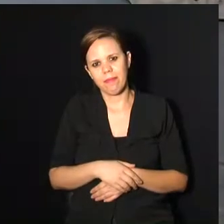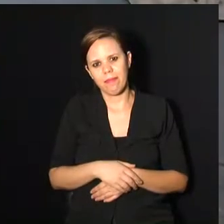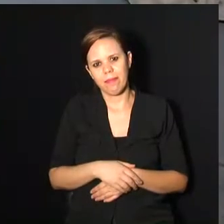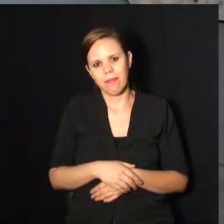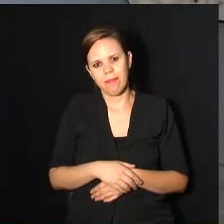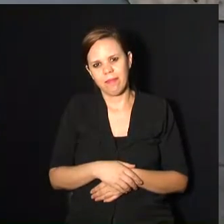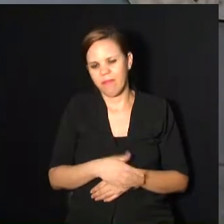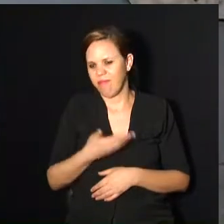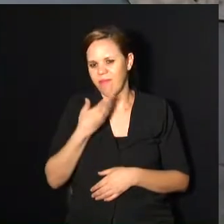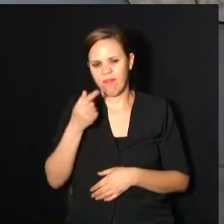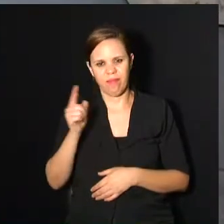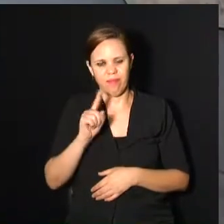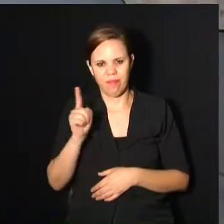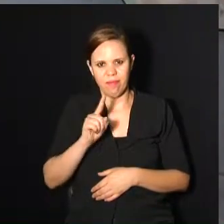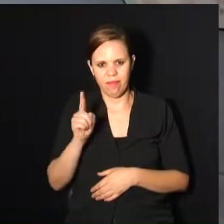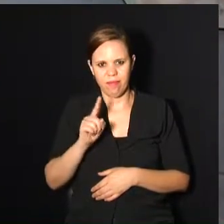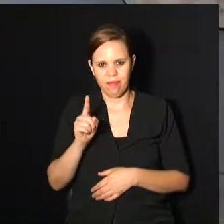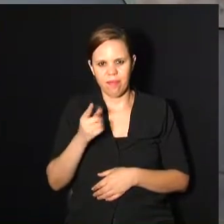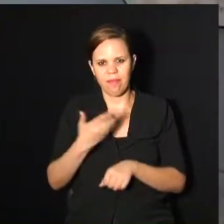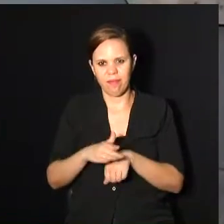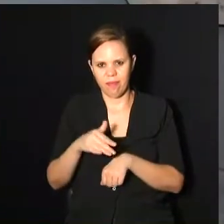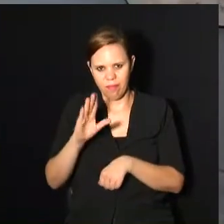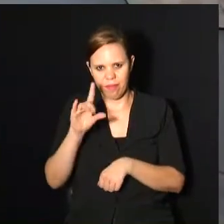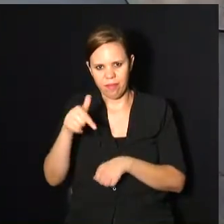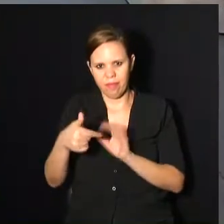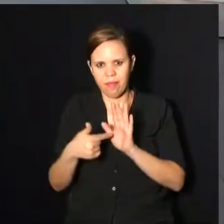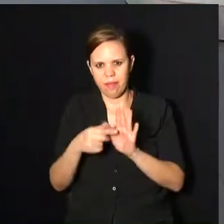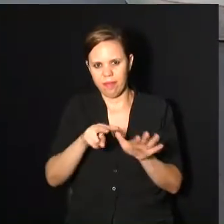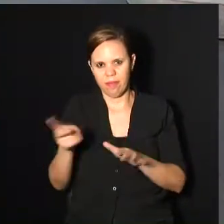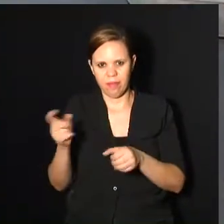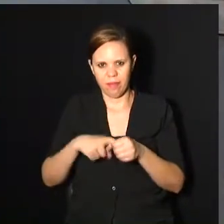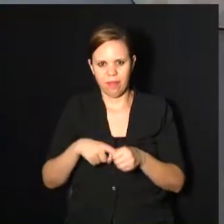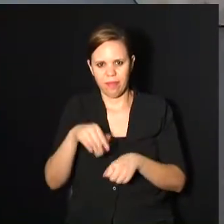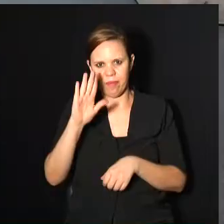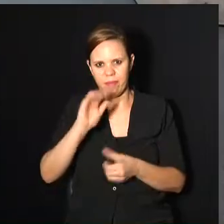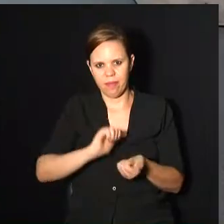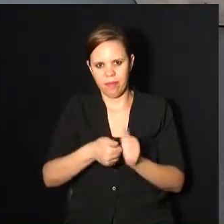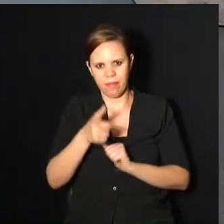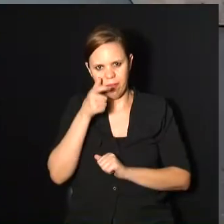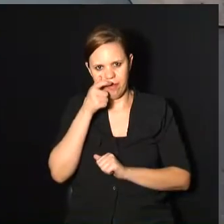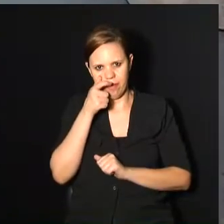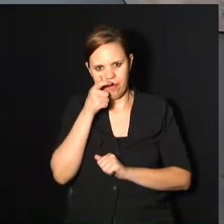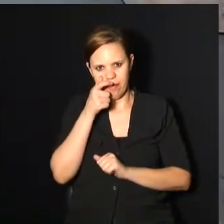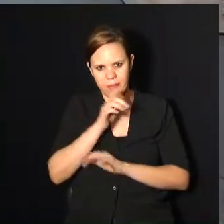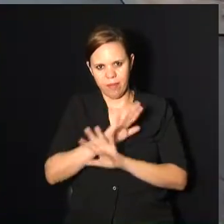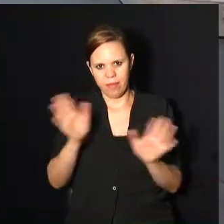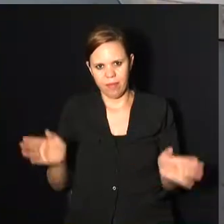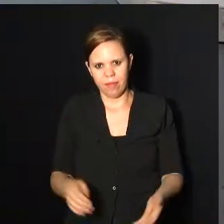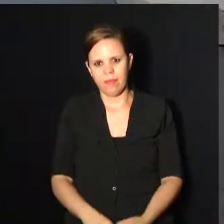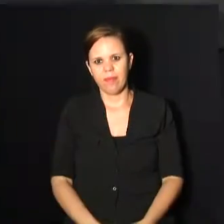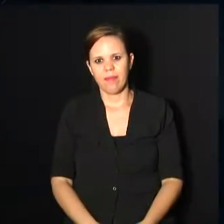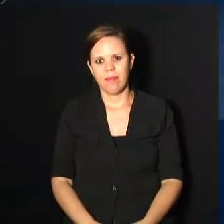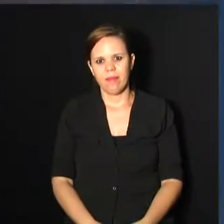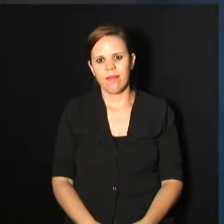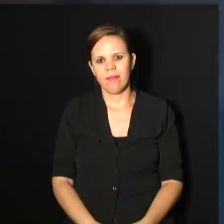Não é tão fácil assim, mas eu vou praticar mais um pouco. Na próxima semana eu volto com mais Olha o Esporte aí. Até lá, tchau!